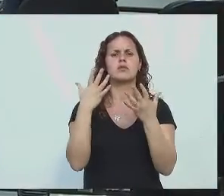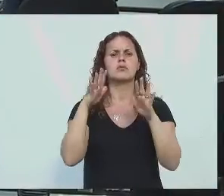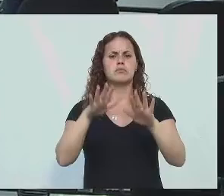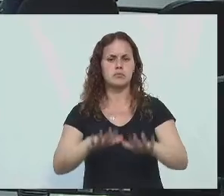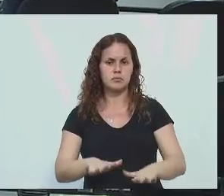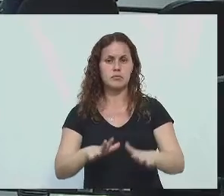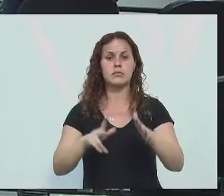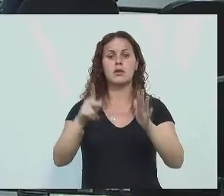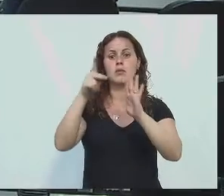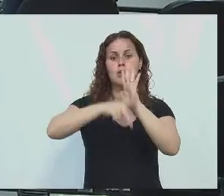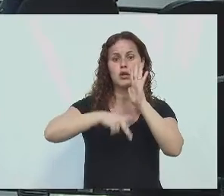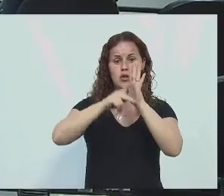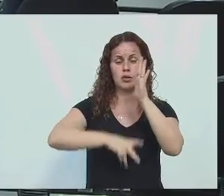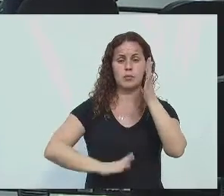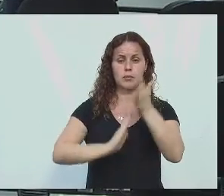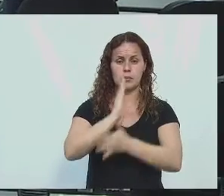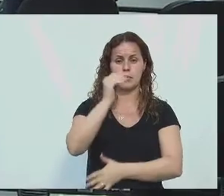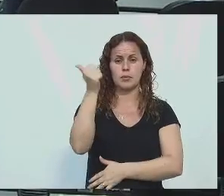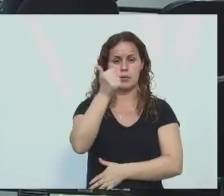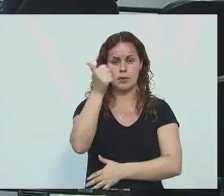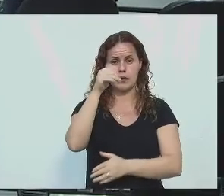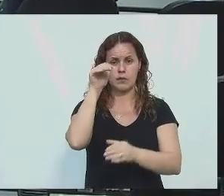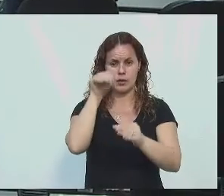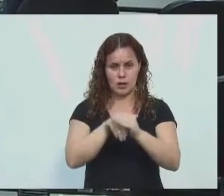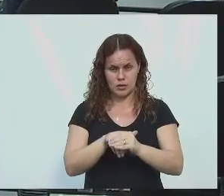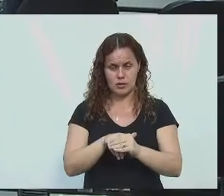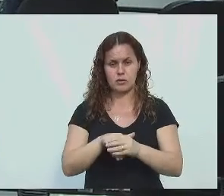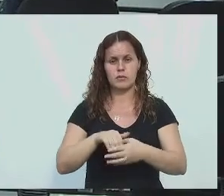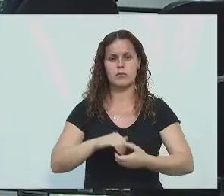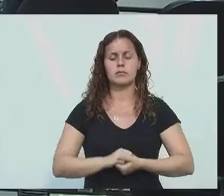estão. Projeto aprovado em primeira votação.